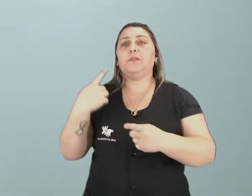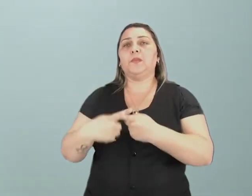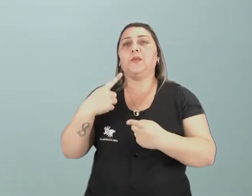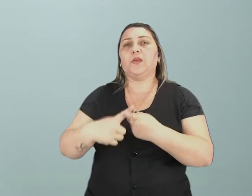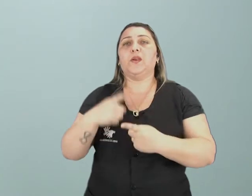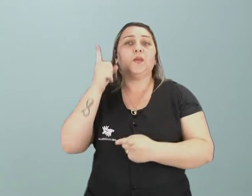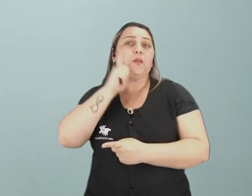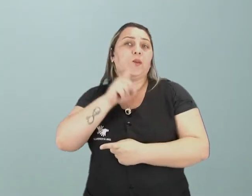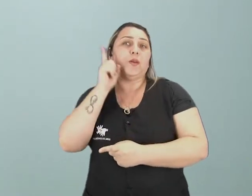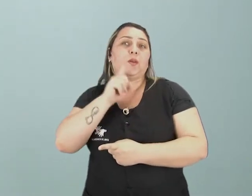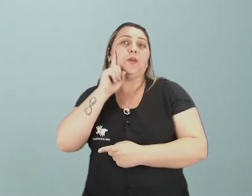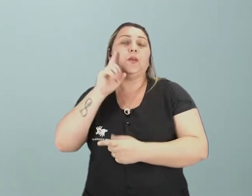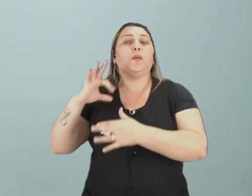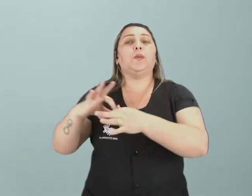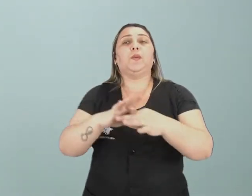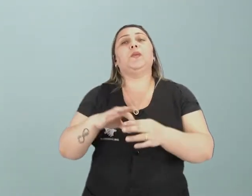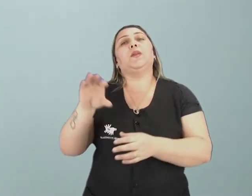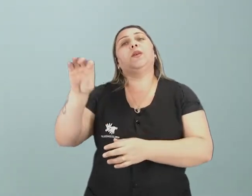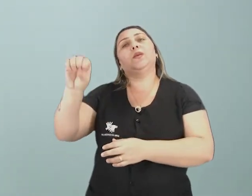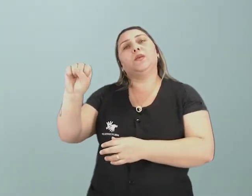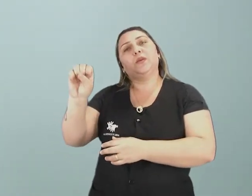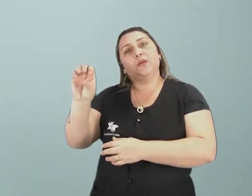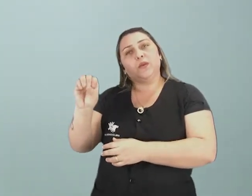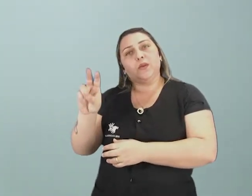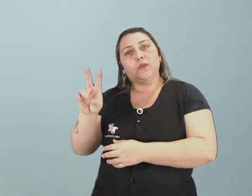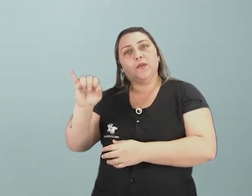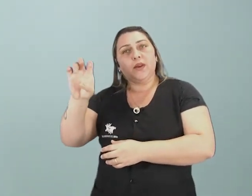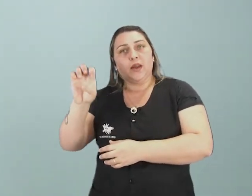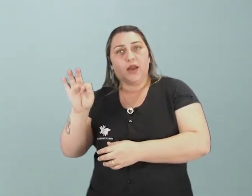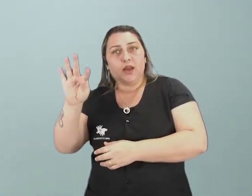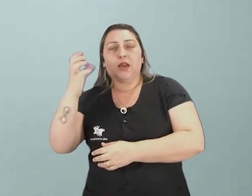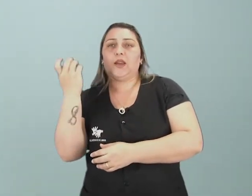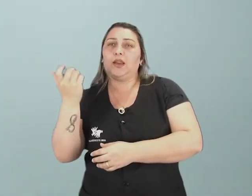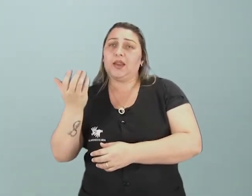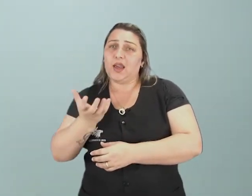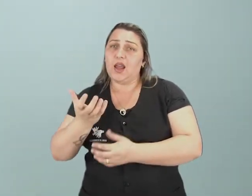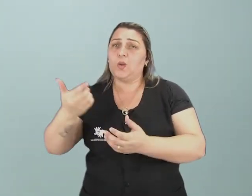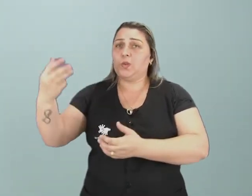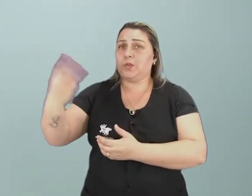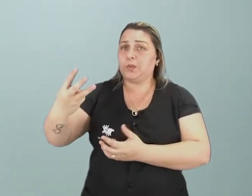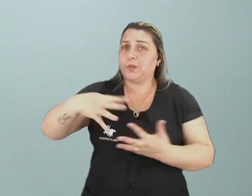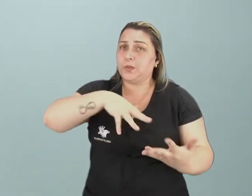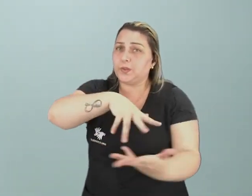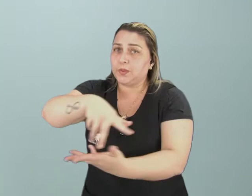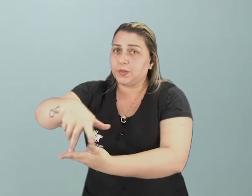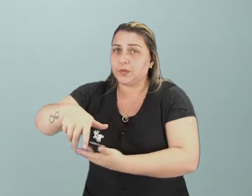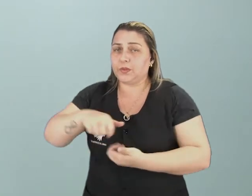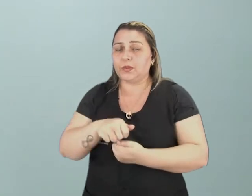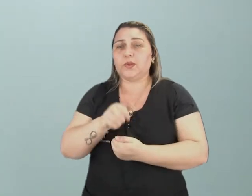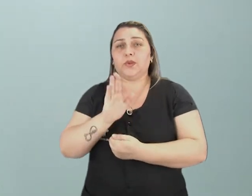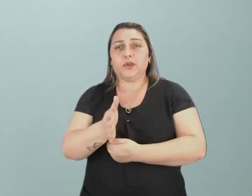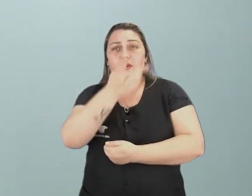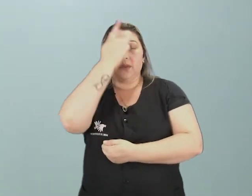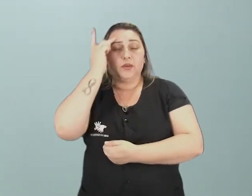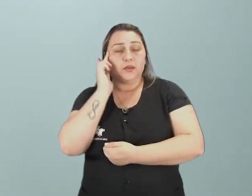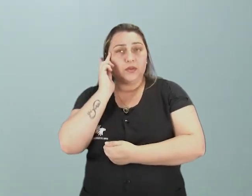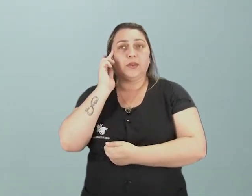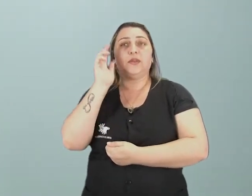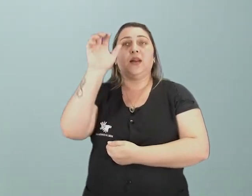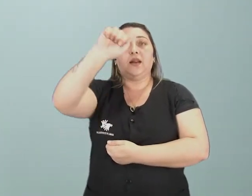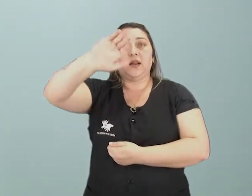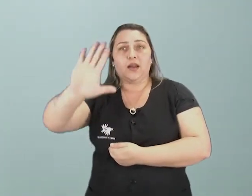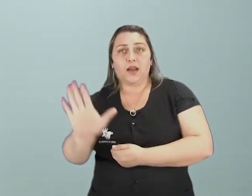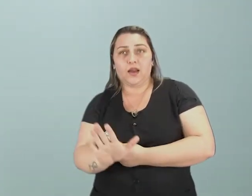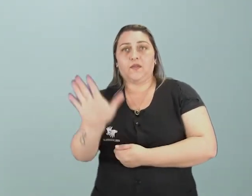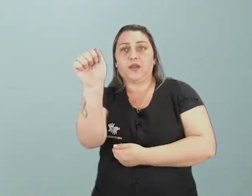tanto os Estados Unidos como a União Soviética queria criar lá o terceiro mundo, né, praticamente, já que essas pessoas, tanto da África e